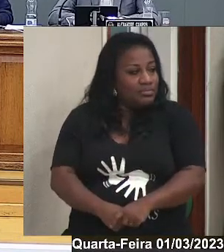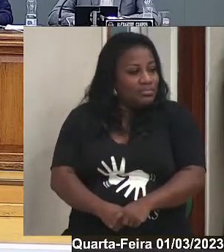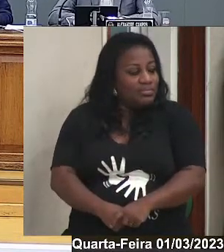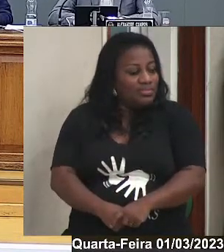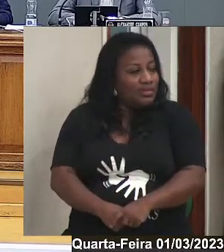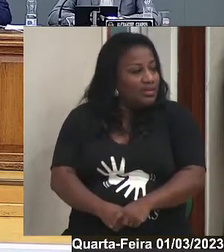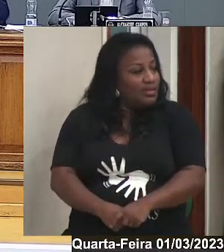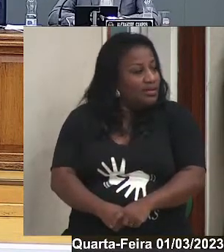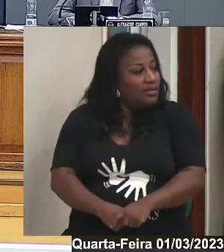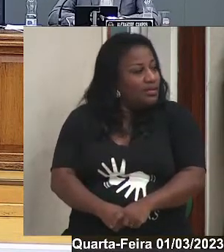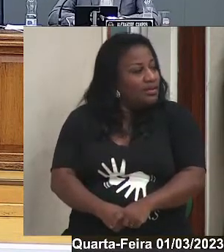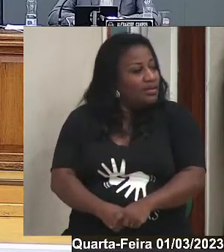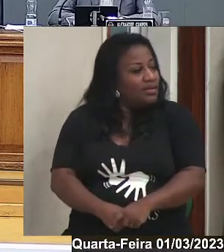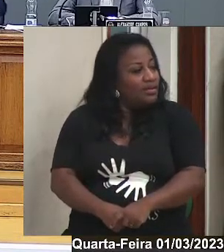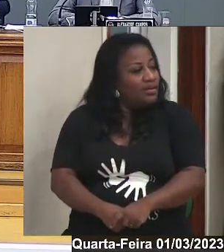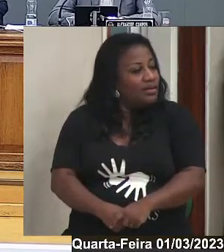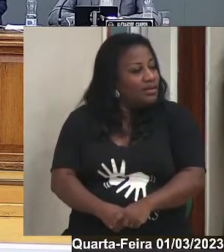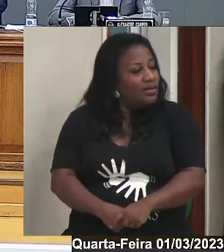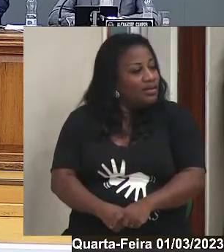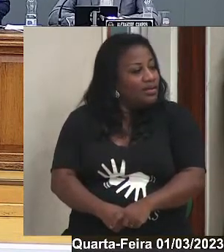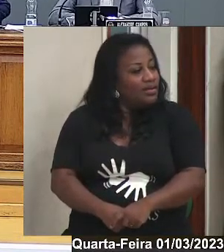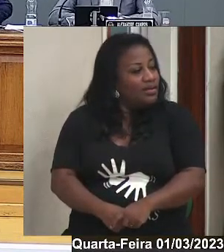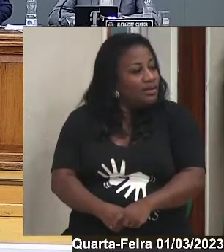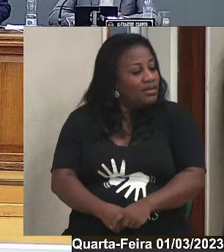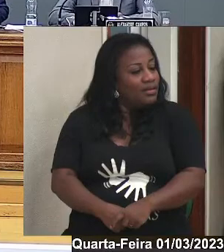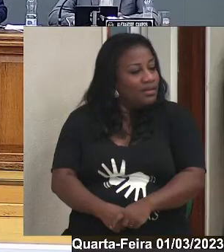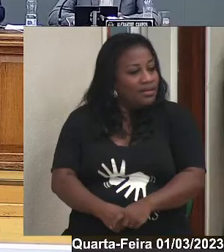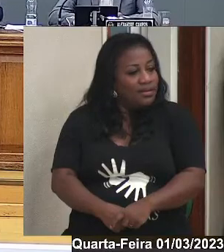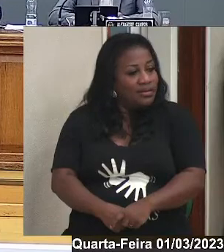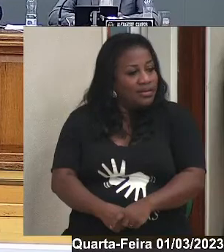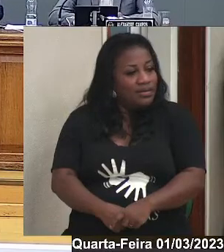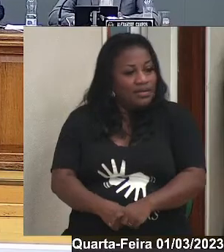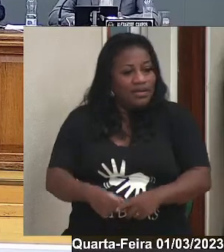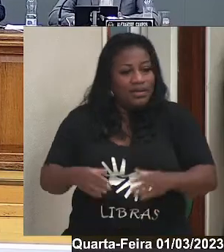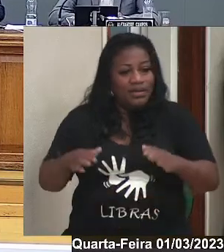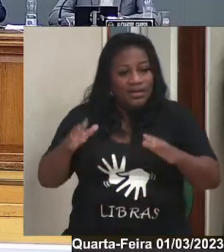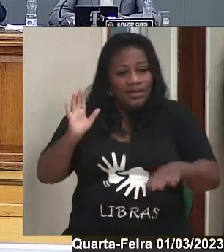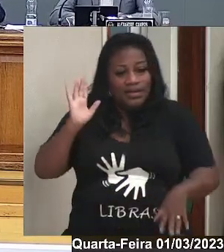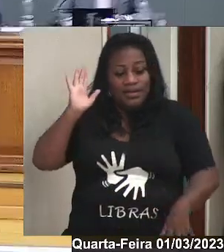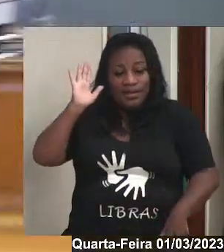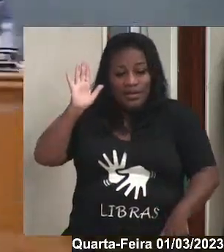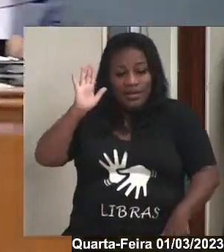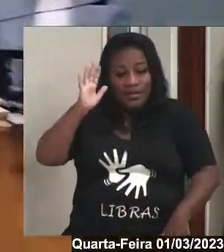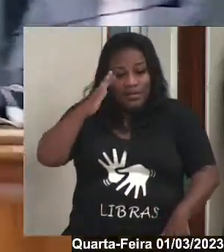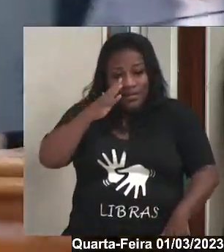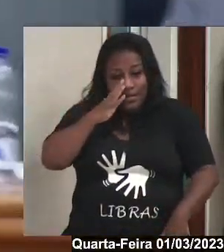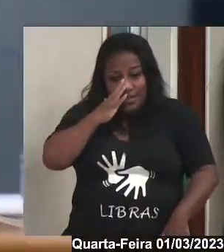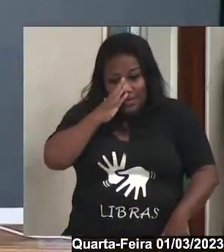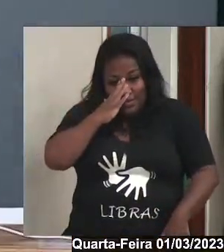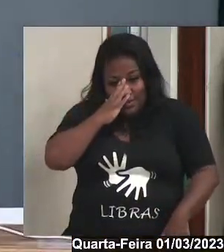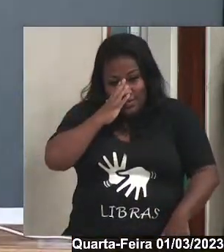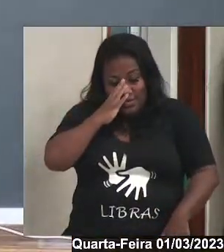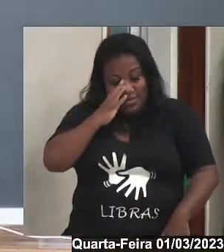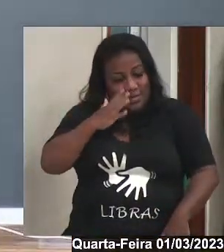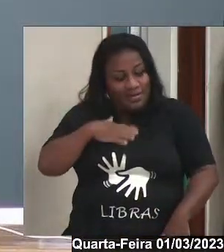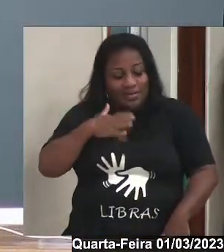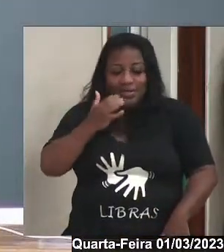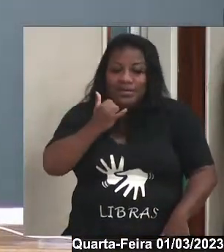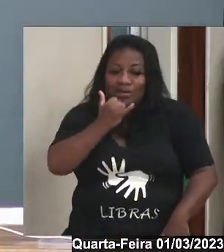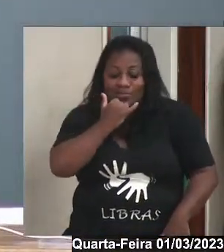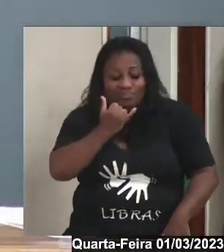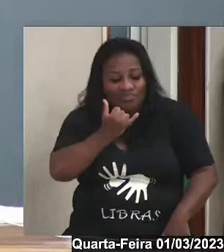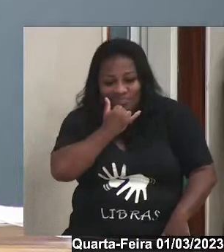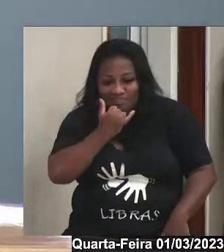Pela ordem, presidente. Com a palavra, vereador Betinho. Eu não entendi o discurso do novo vereador. De verdade, eu não entendi o